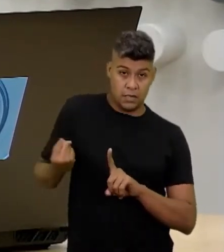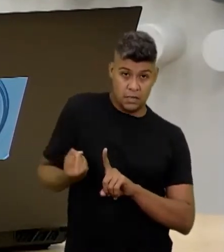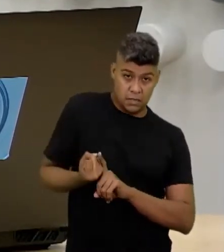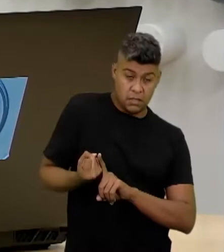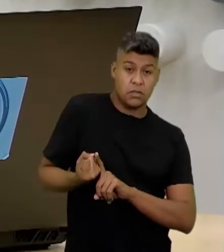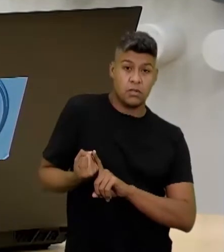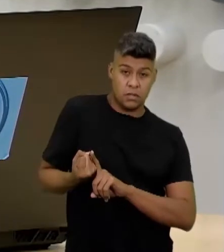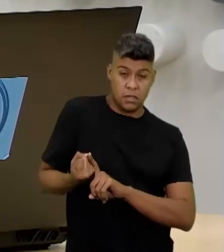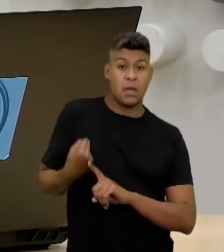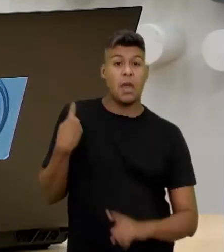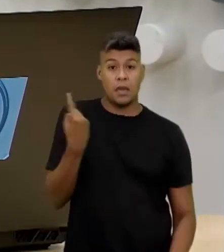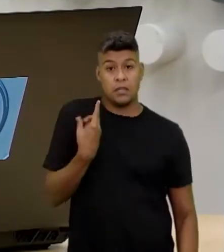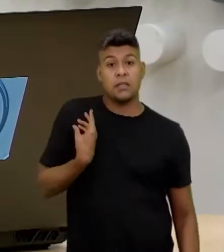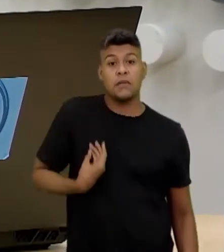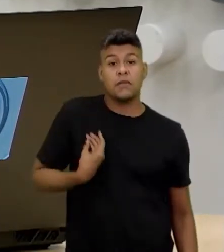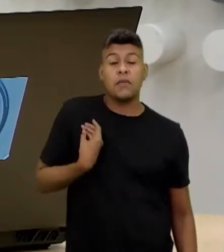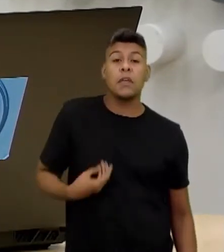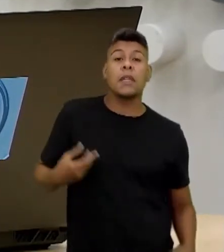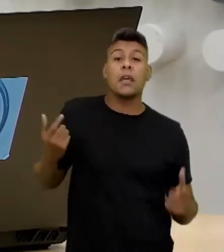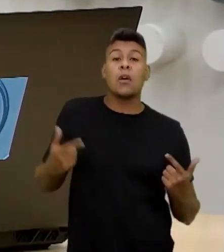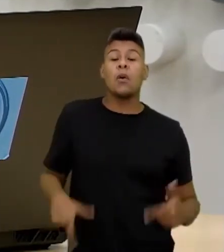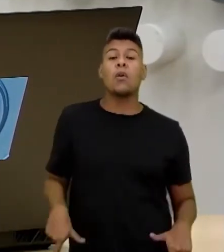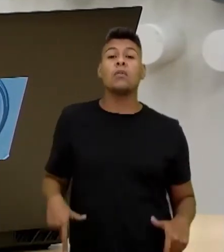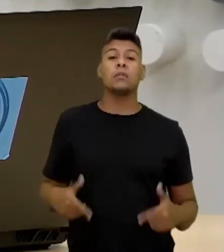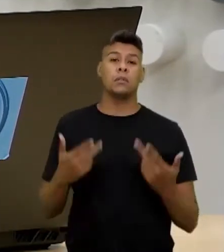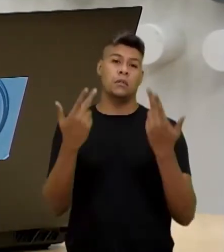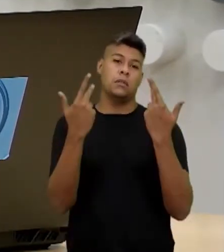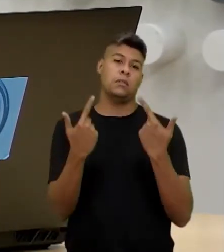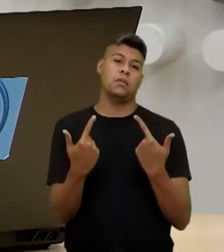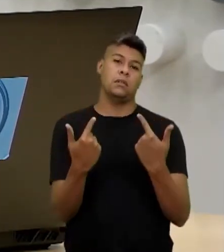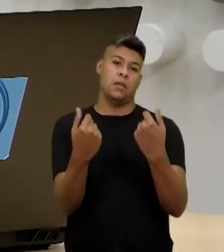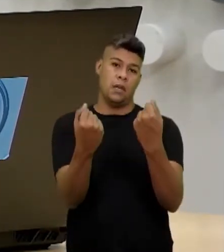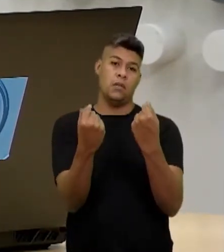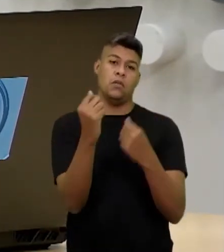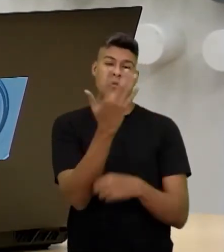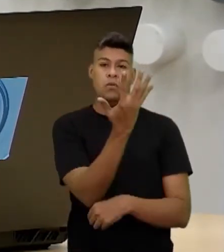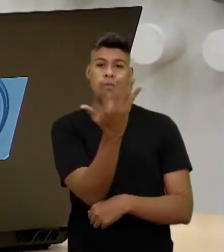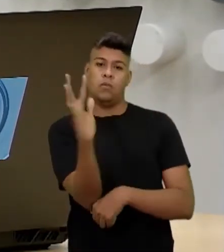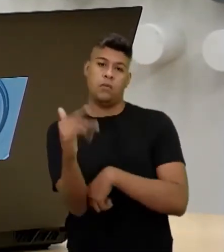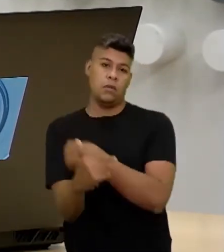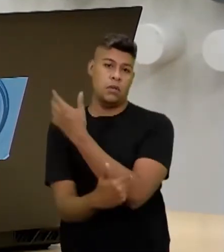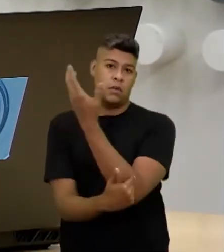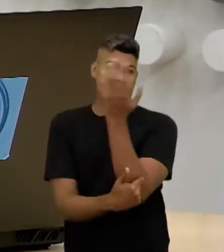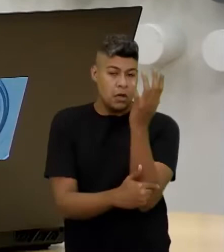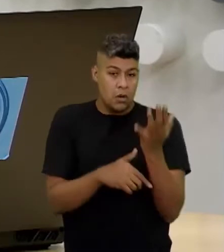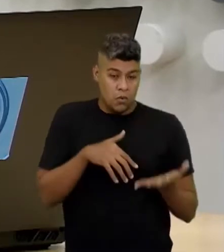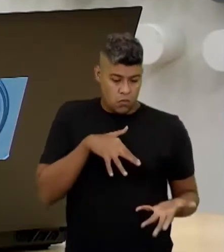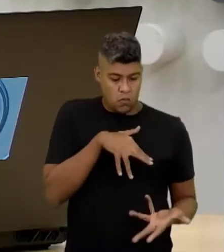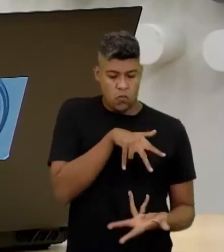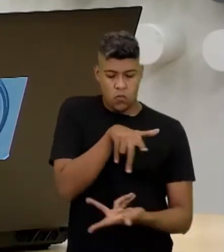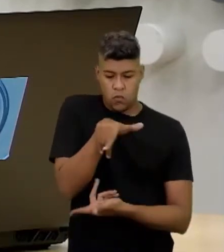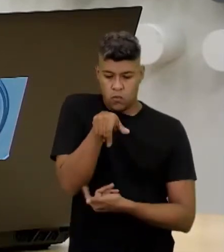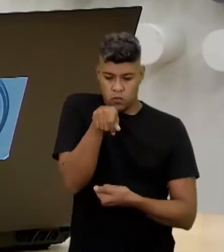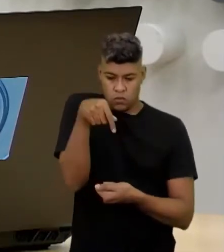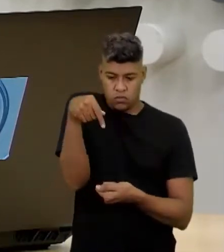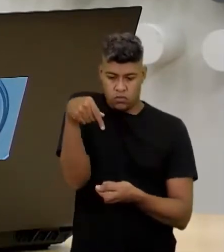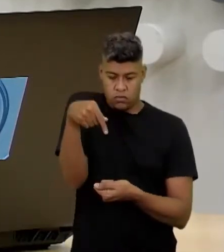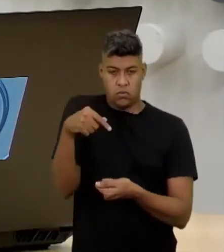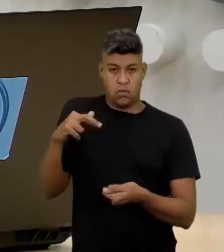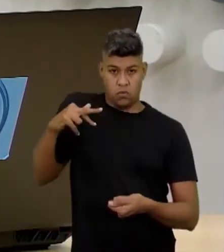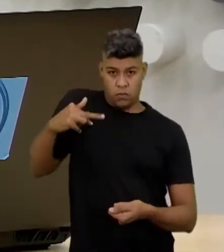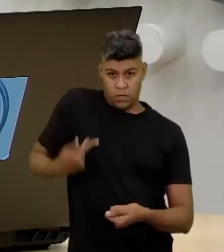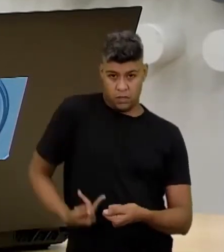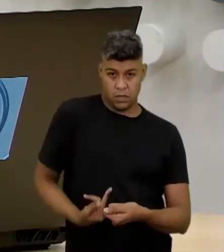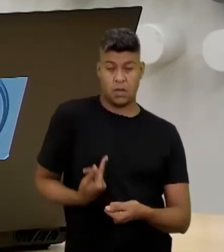civil a gente vive no estado de natureza em que a humanidade os homens podiam